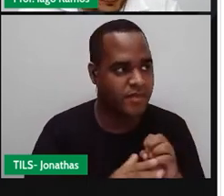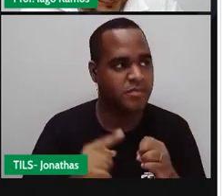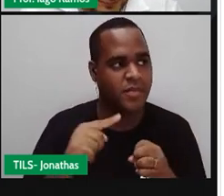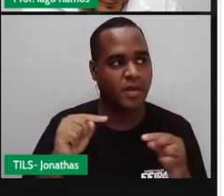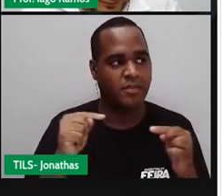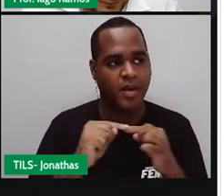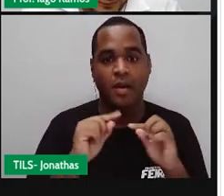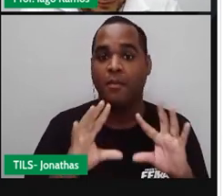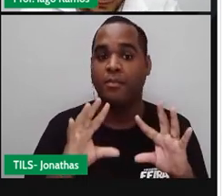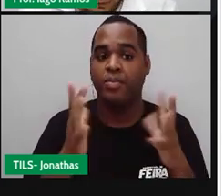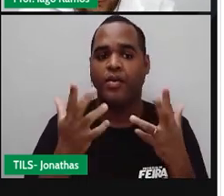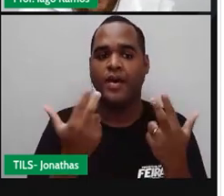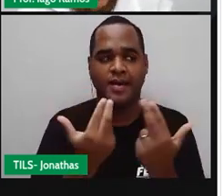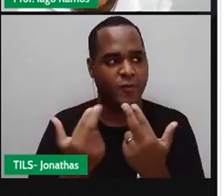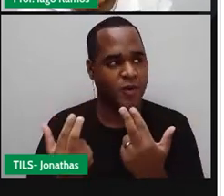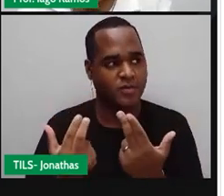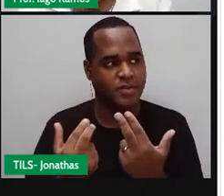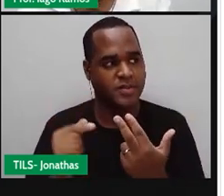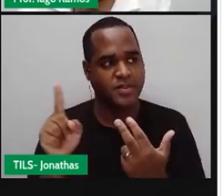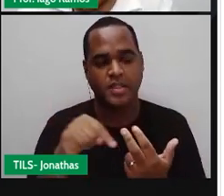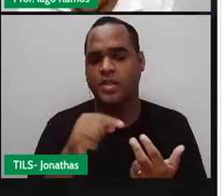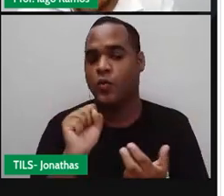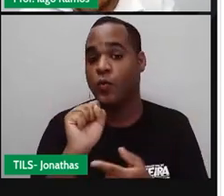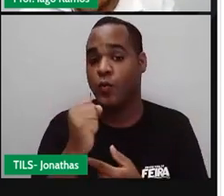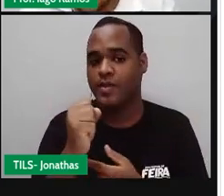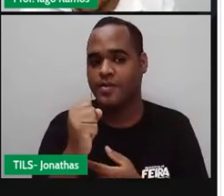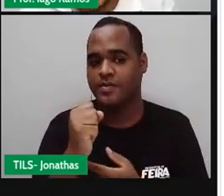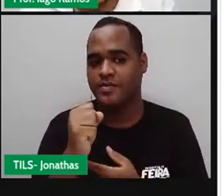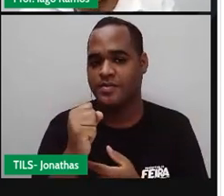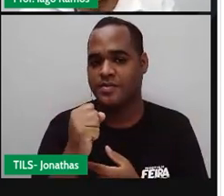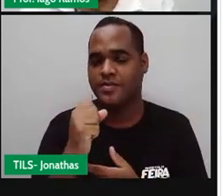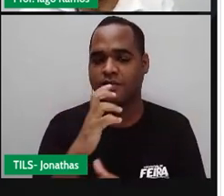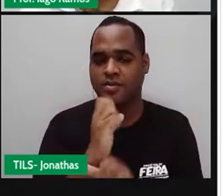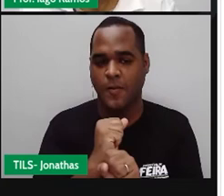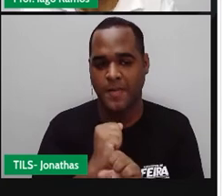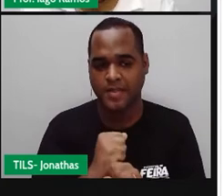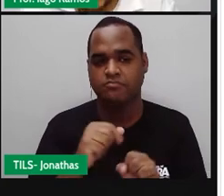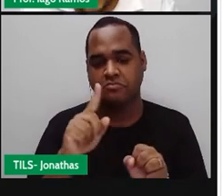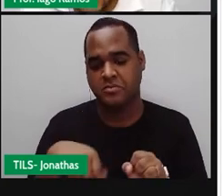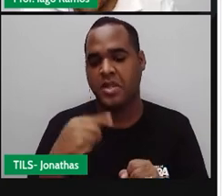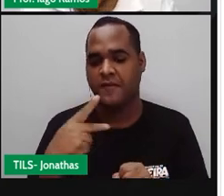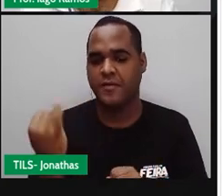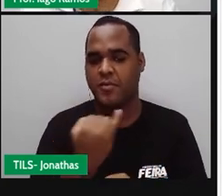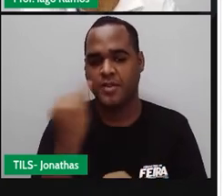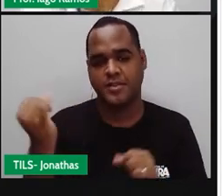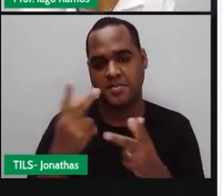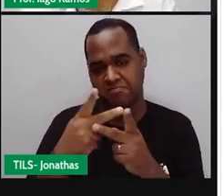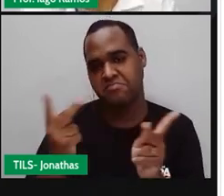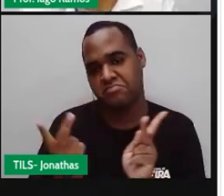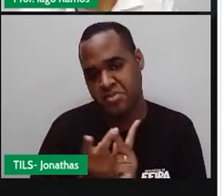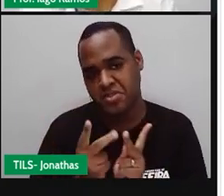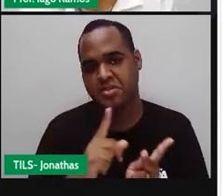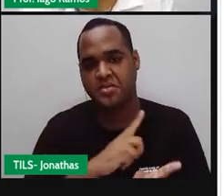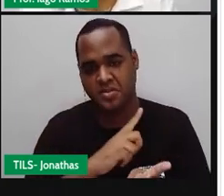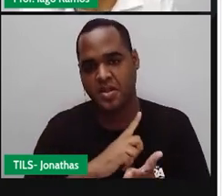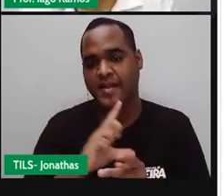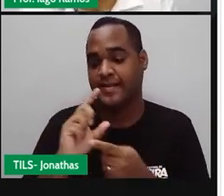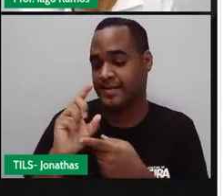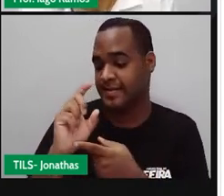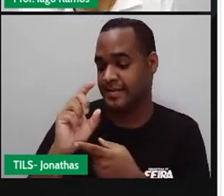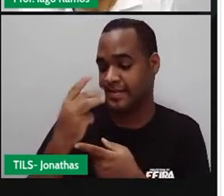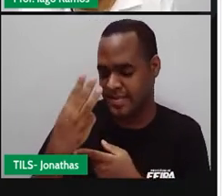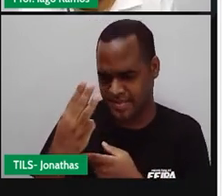mesma coisa de 8 pedaços que tem na pizza três